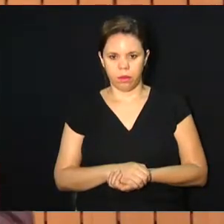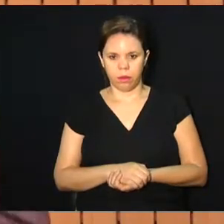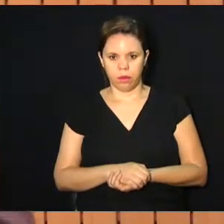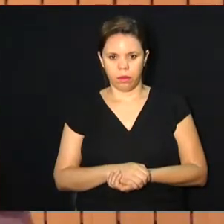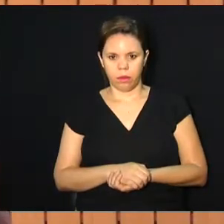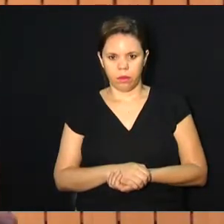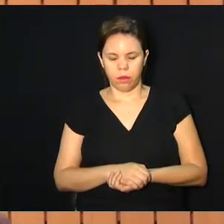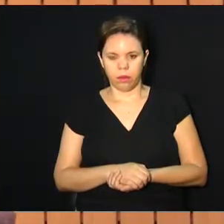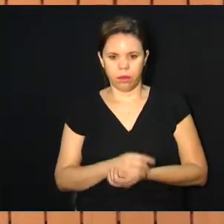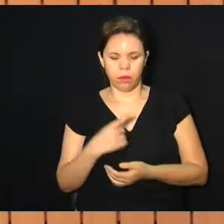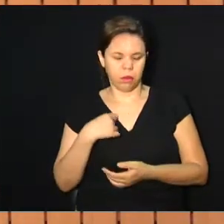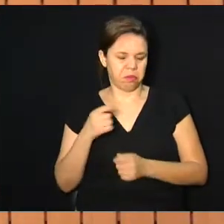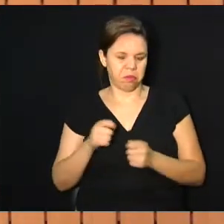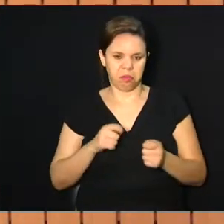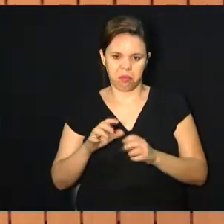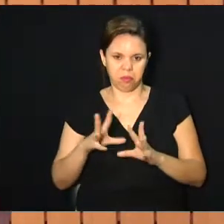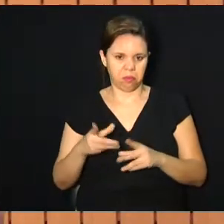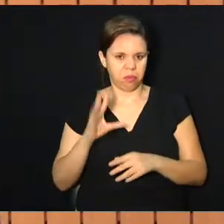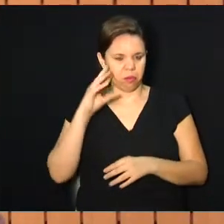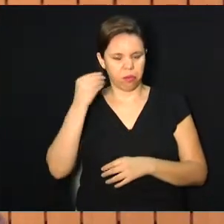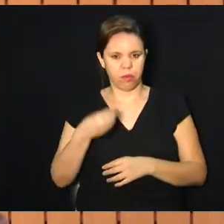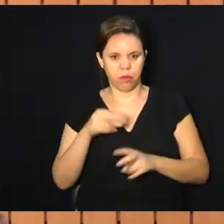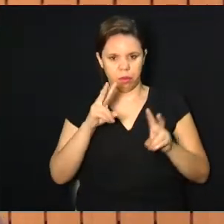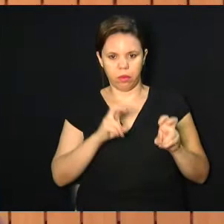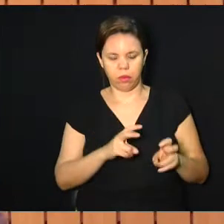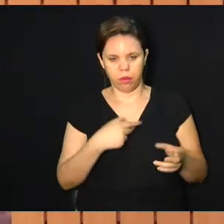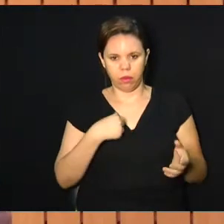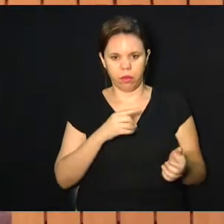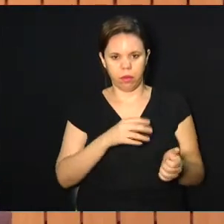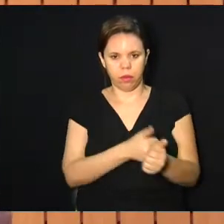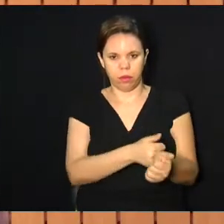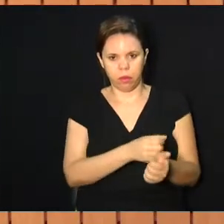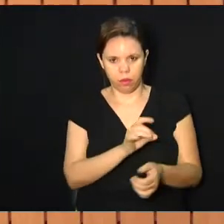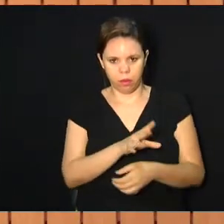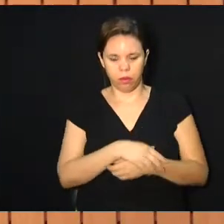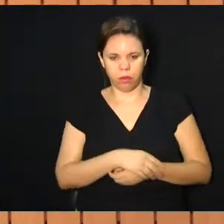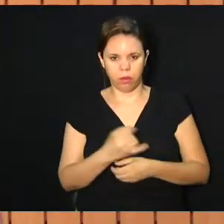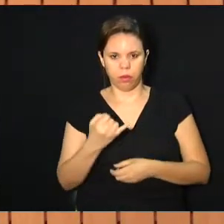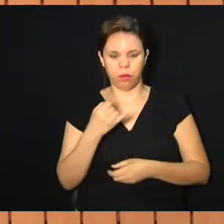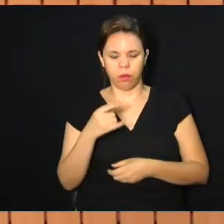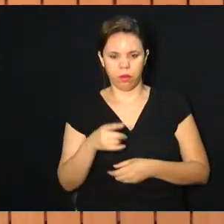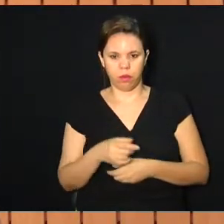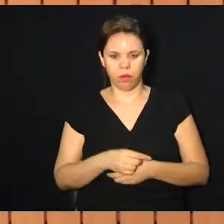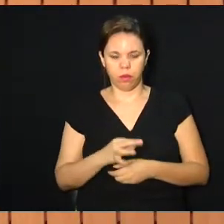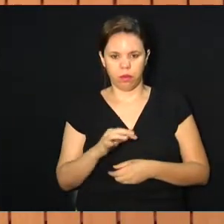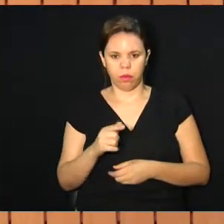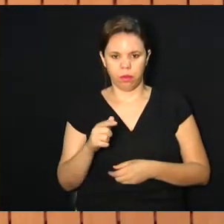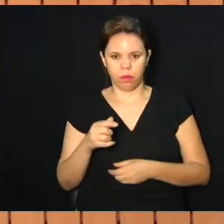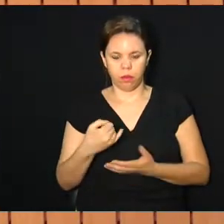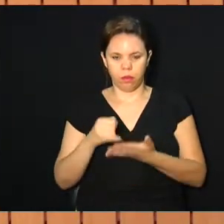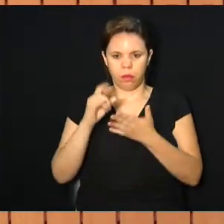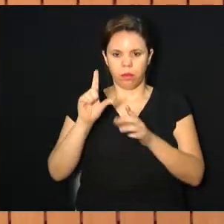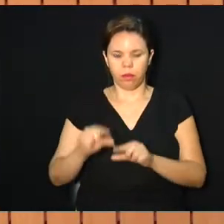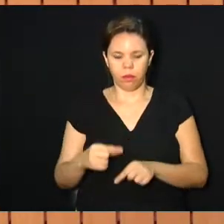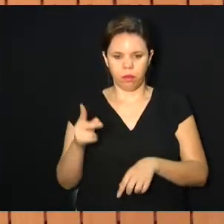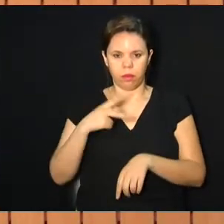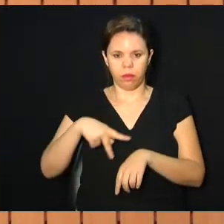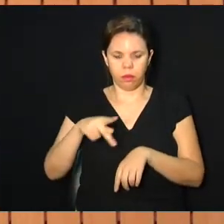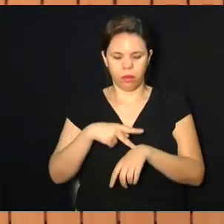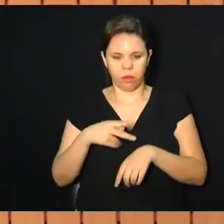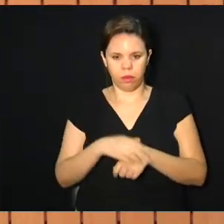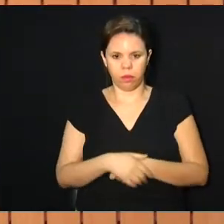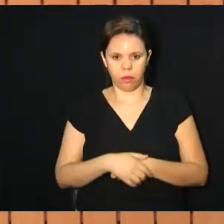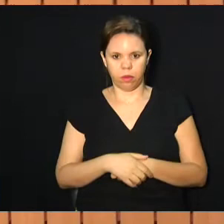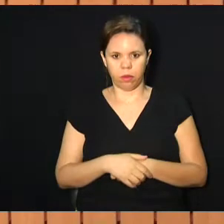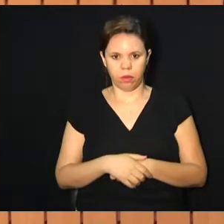muito, tá? Só estou falando aqui porque nesse assunto a gente acompanhou, mas é importante que uma taxa de juros menor no país, a taxa